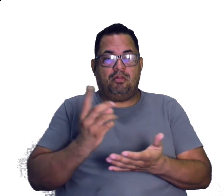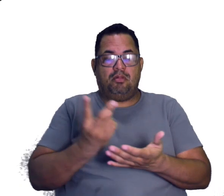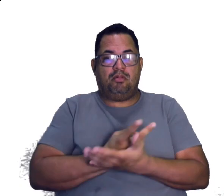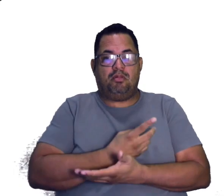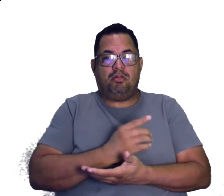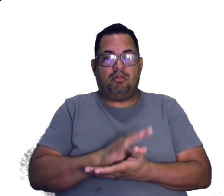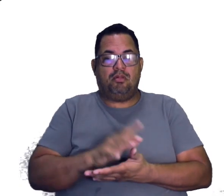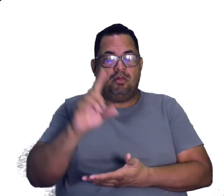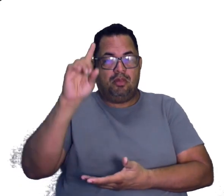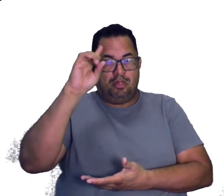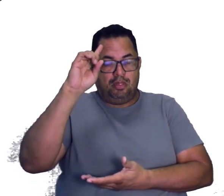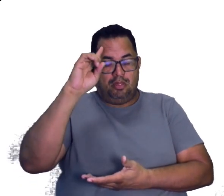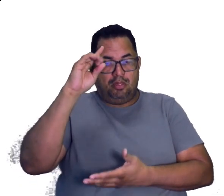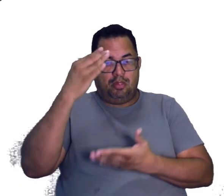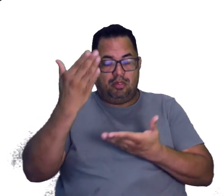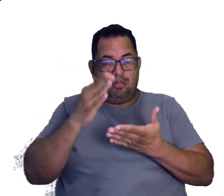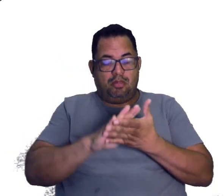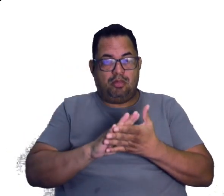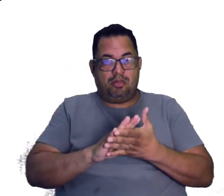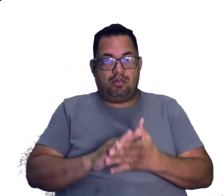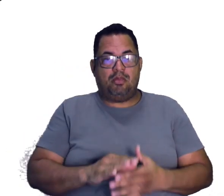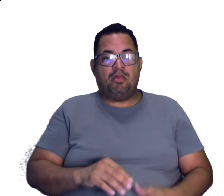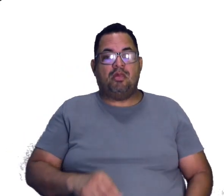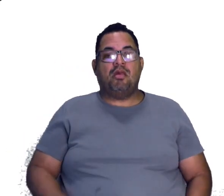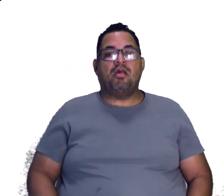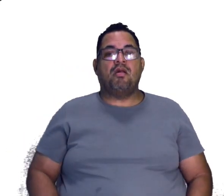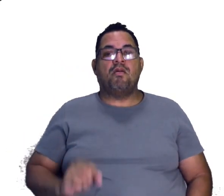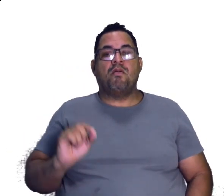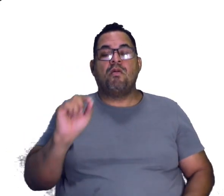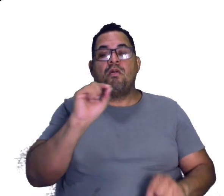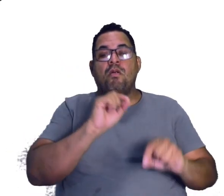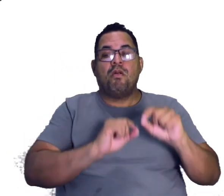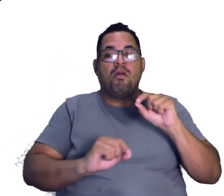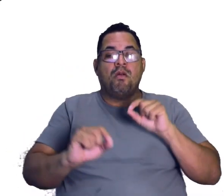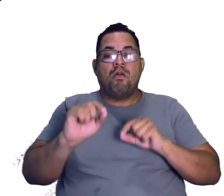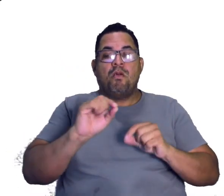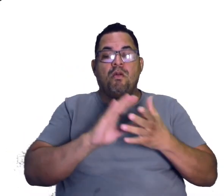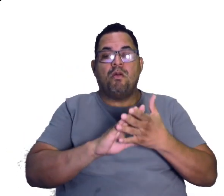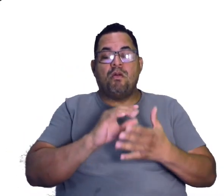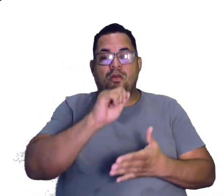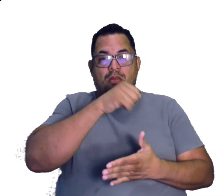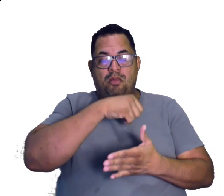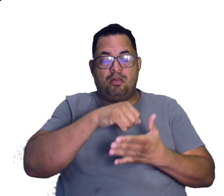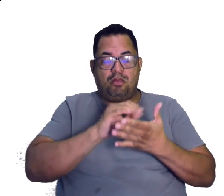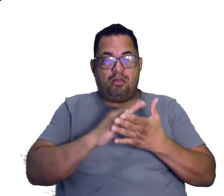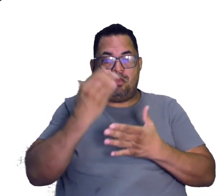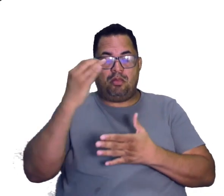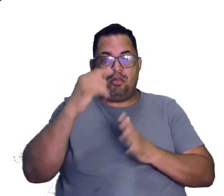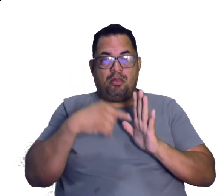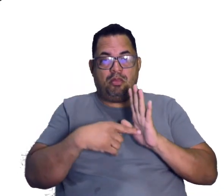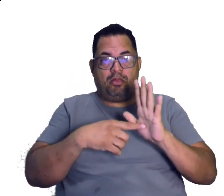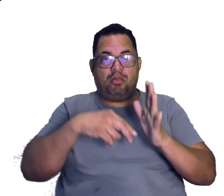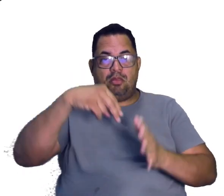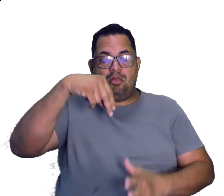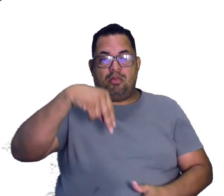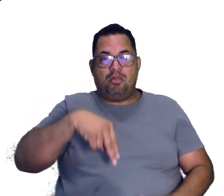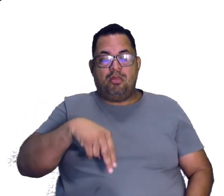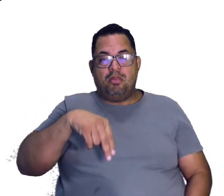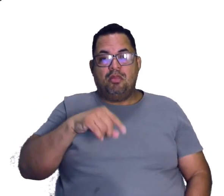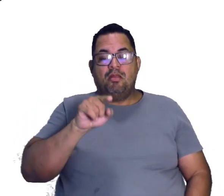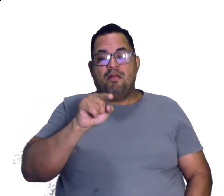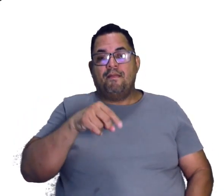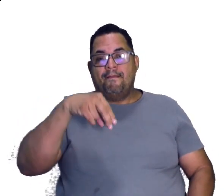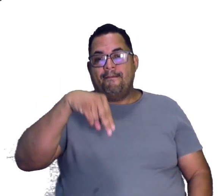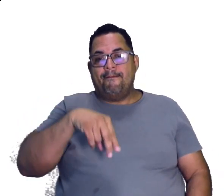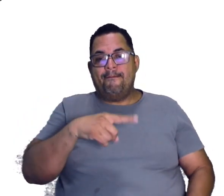gente tem que lidar com medidas extremas. O que é a notação científica? Ela é representada genericamente aqui,